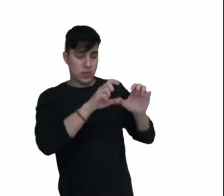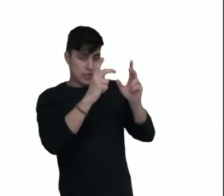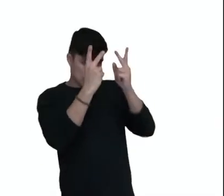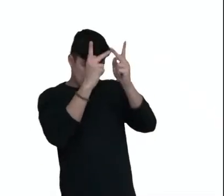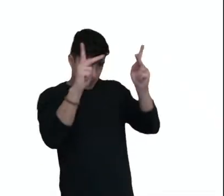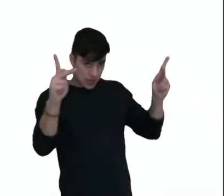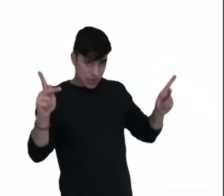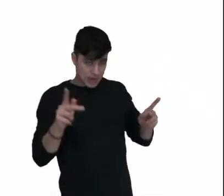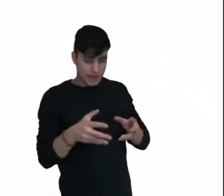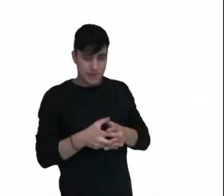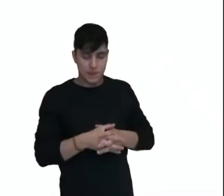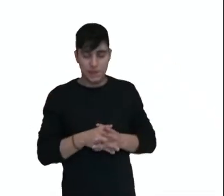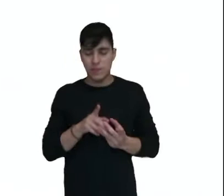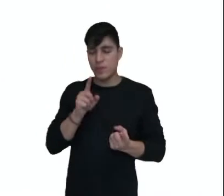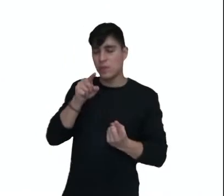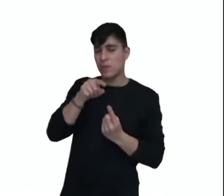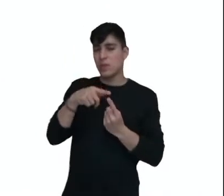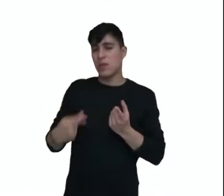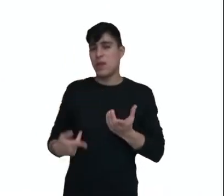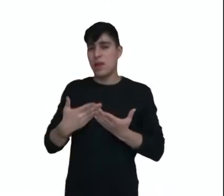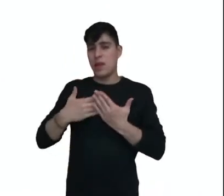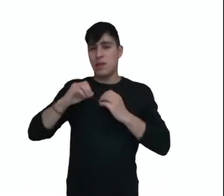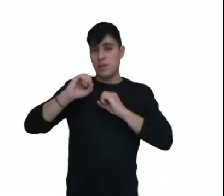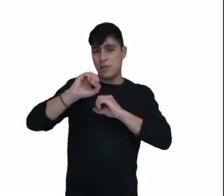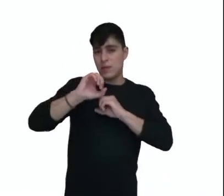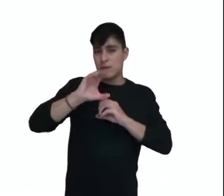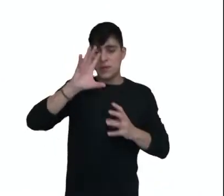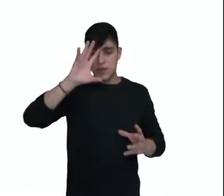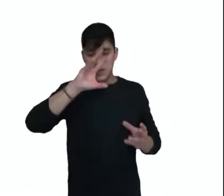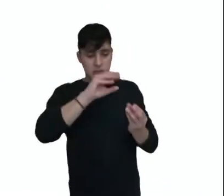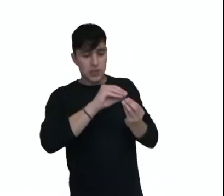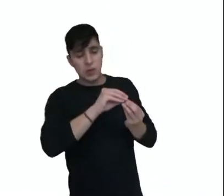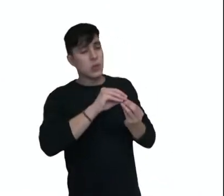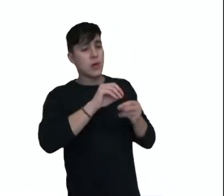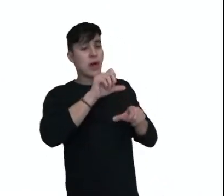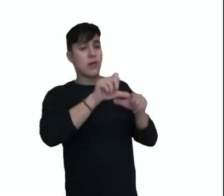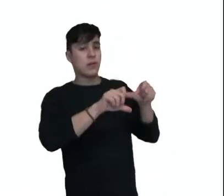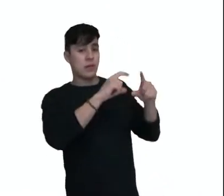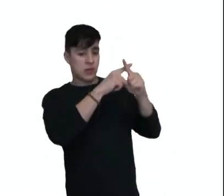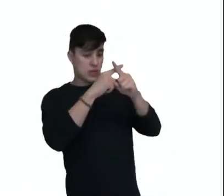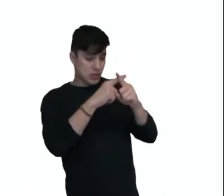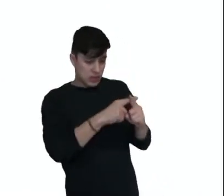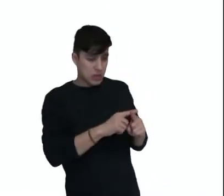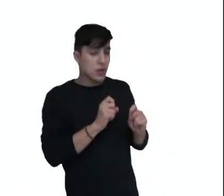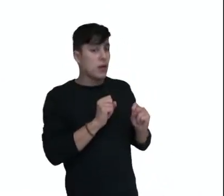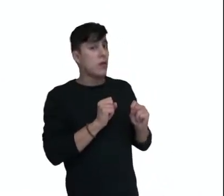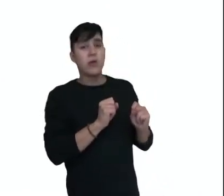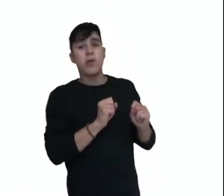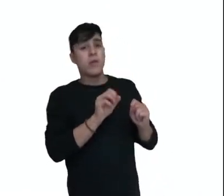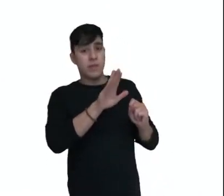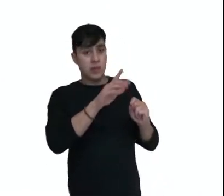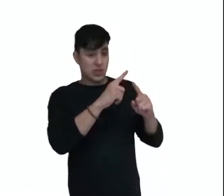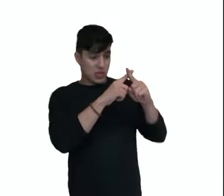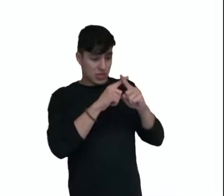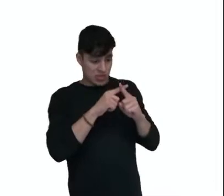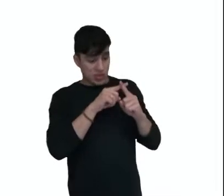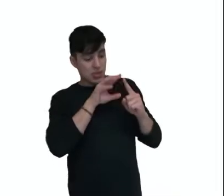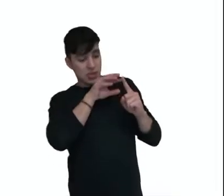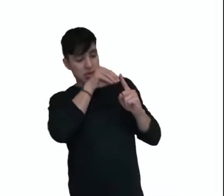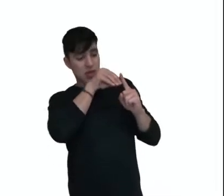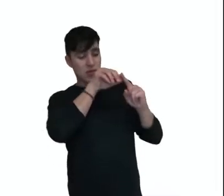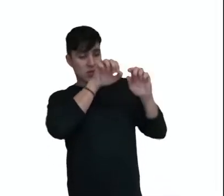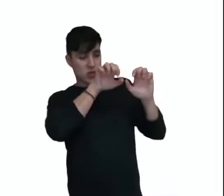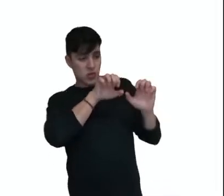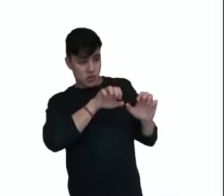Quais são os objetivos da nossa aula? Compreender que alterações cromossômicas podem acontecer na estrutura do cromossomo,